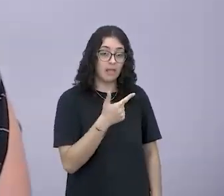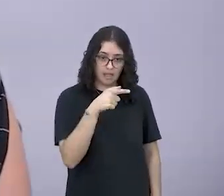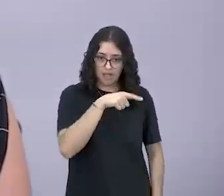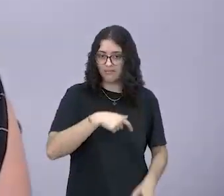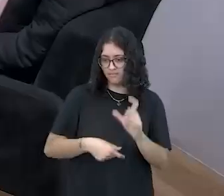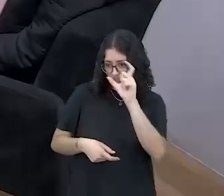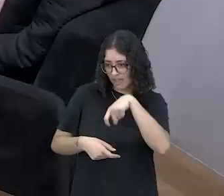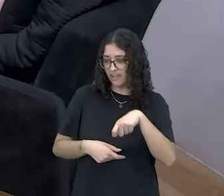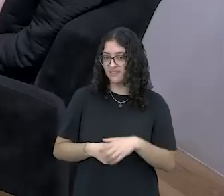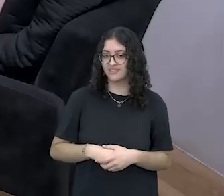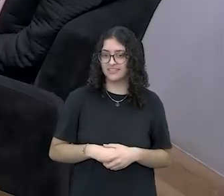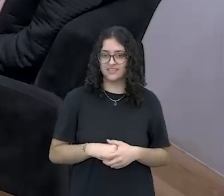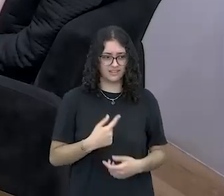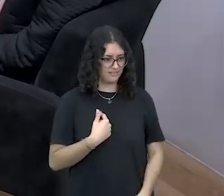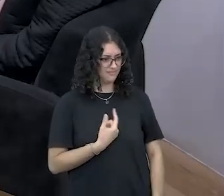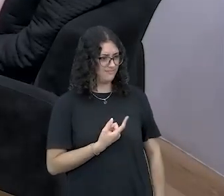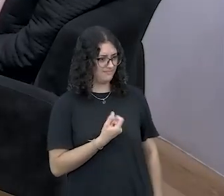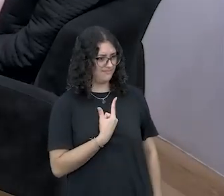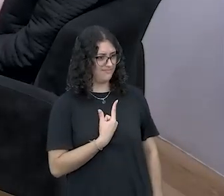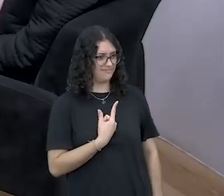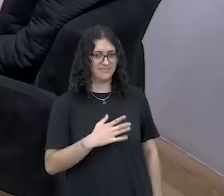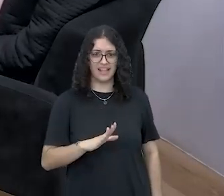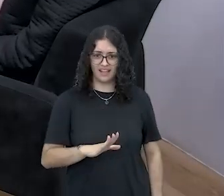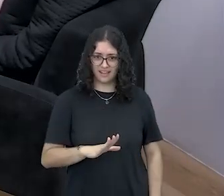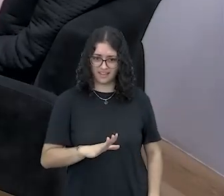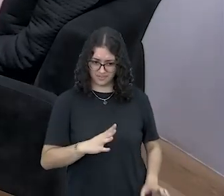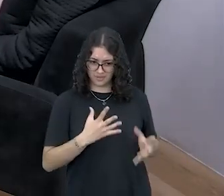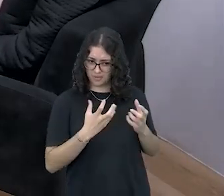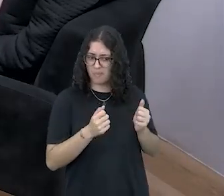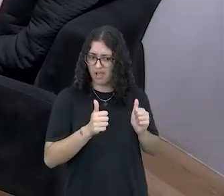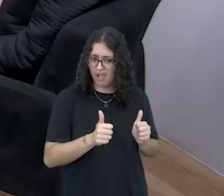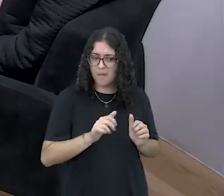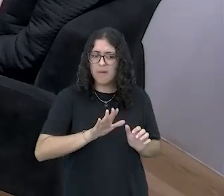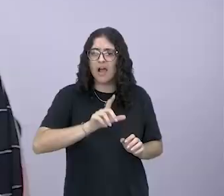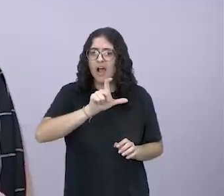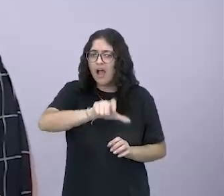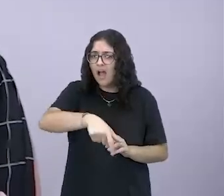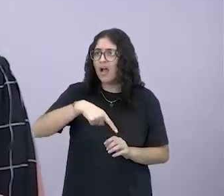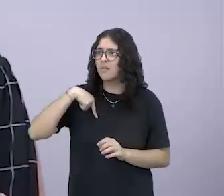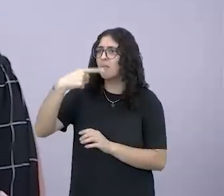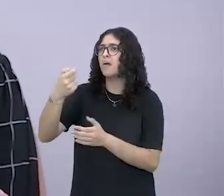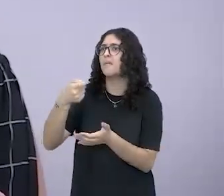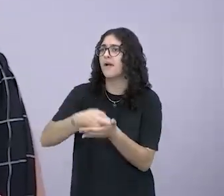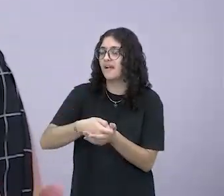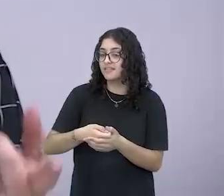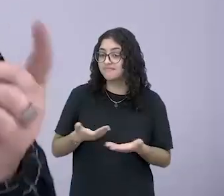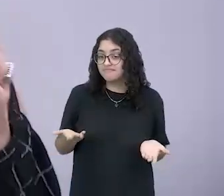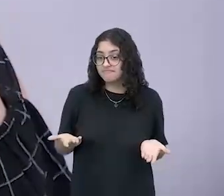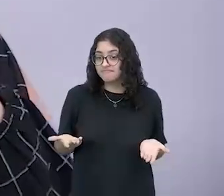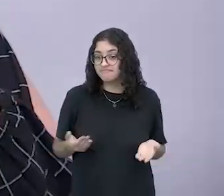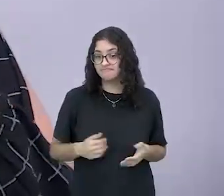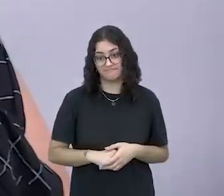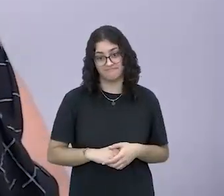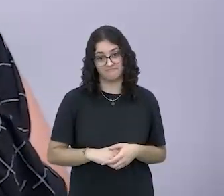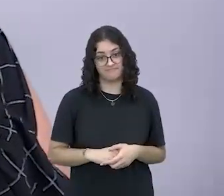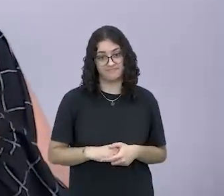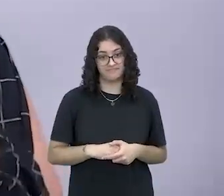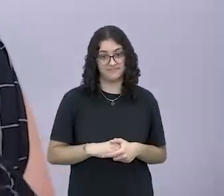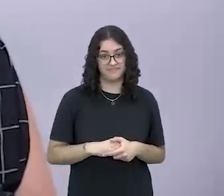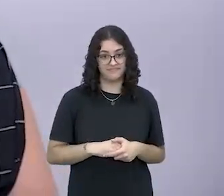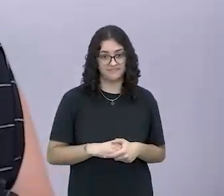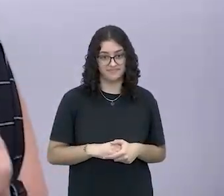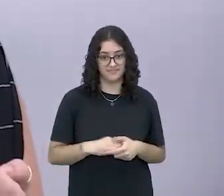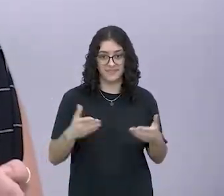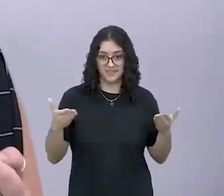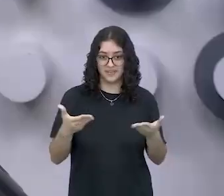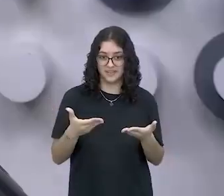cartão. Eu falei, tudo bem. Só que aí o cartão depois eu tenho que pagar também. Então, sabe, né? E hoje